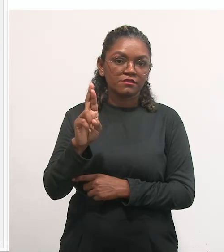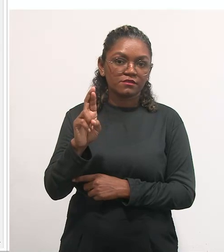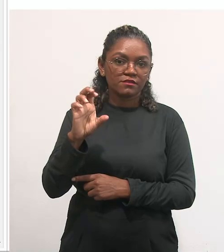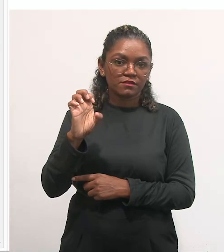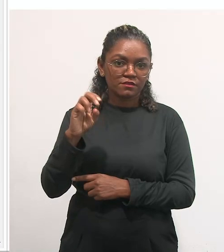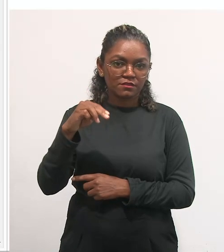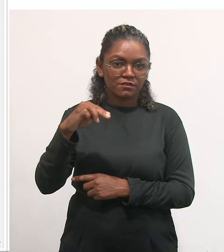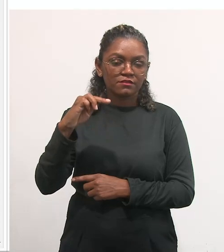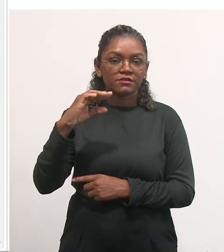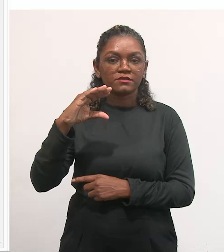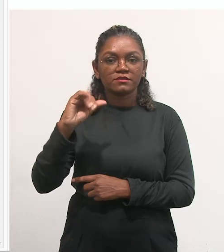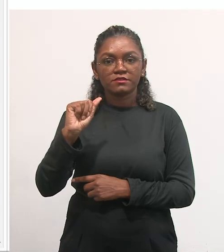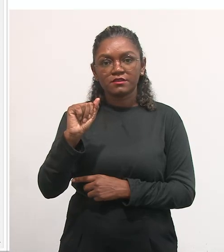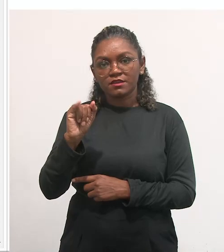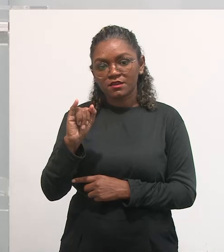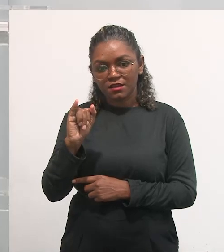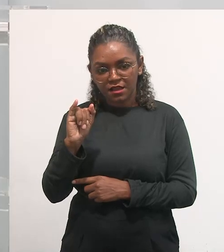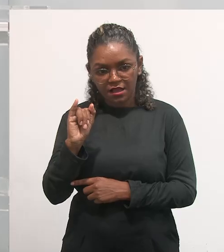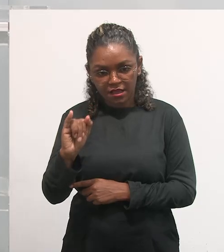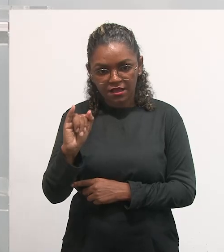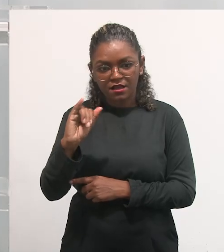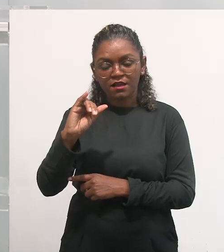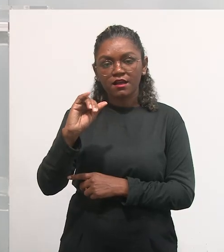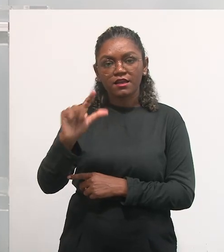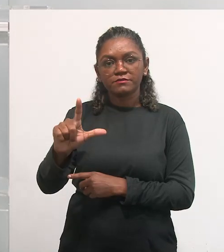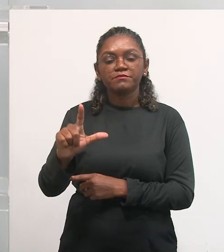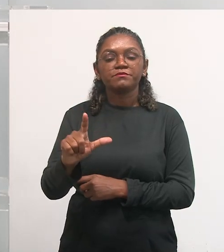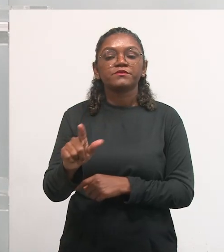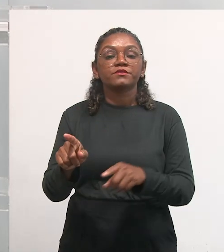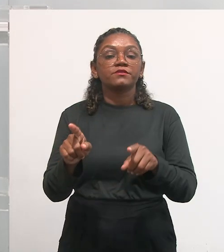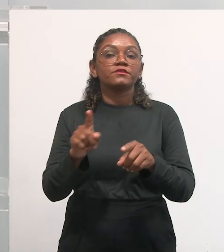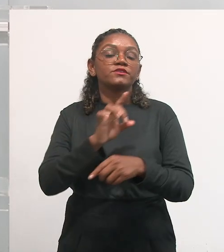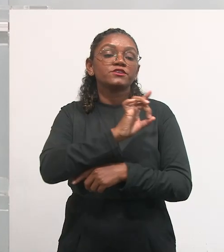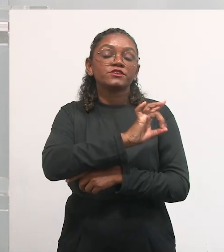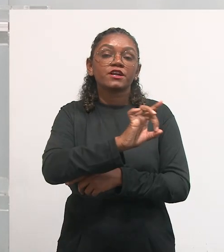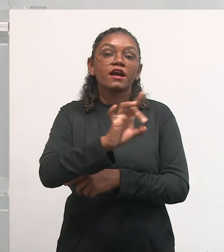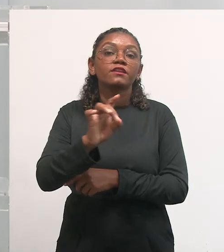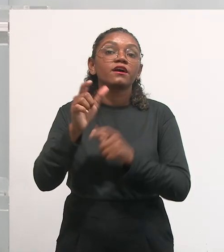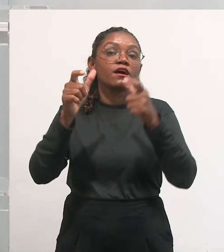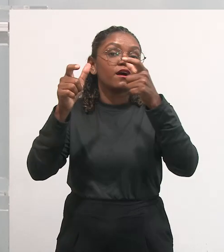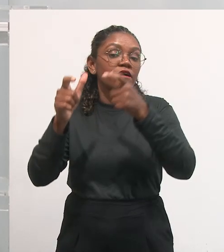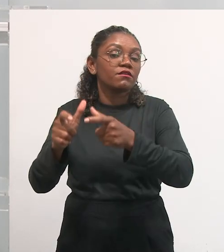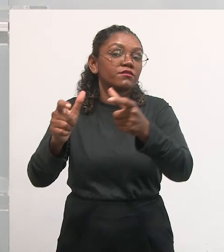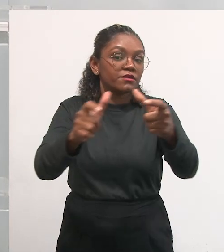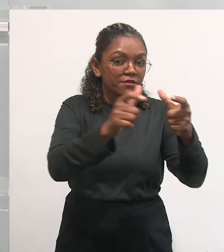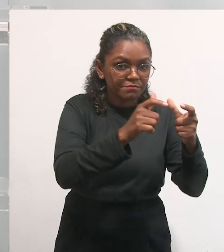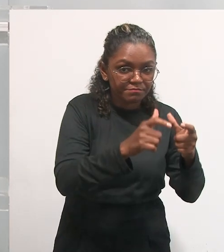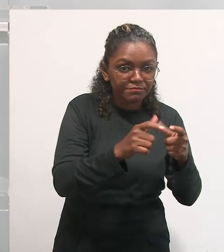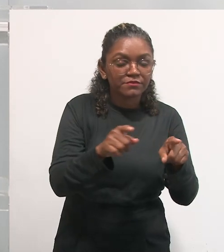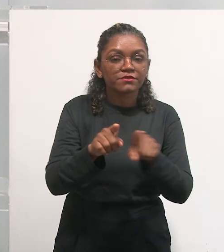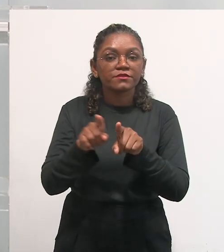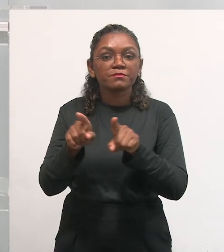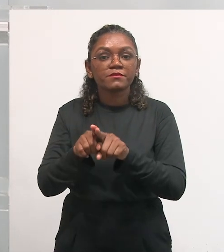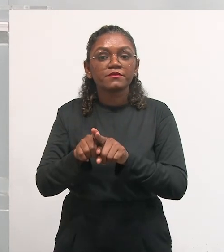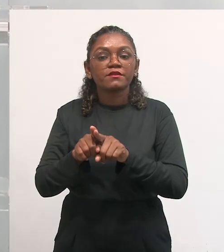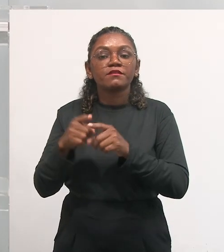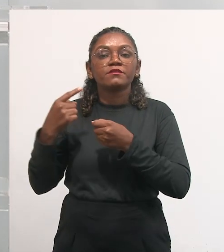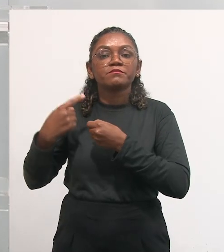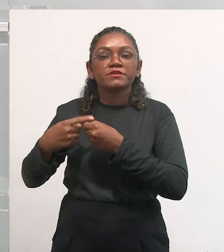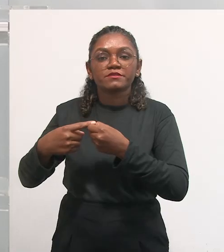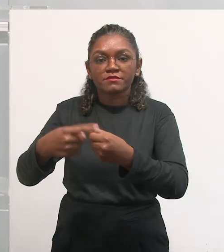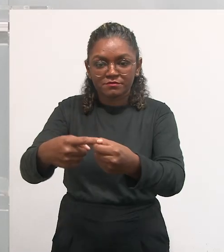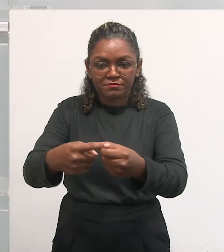estaduais e municipais de cada estado, de cada região, de cada município. Então, eu tenho a LDB, que vai definir essas